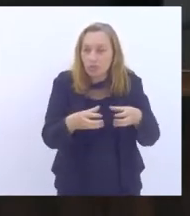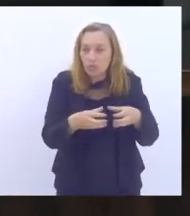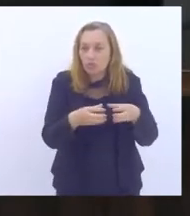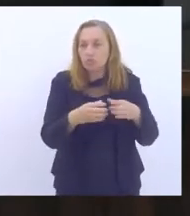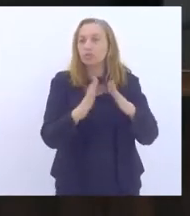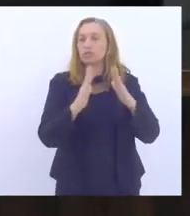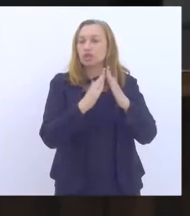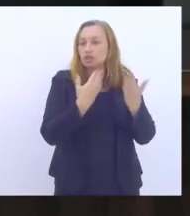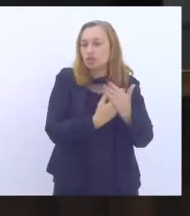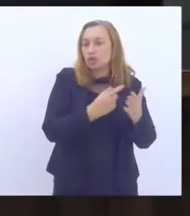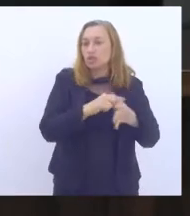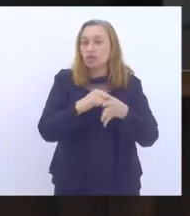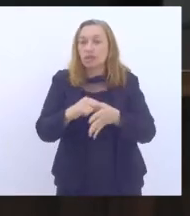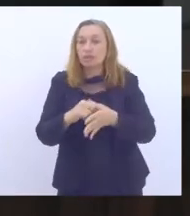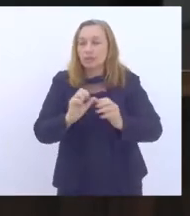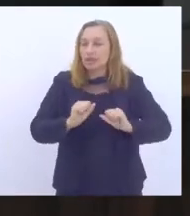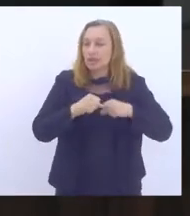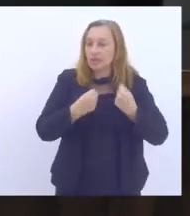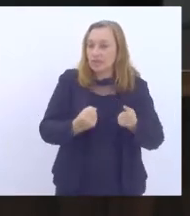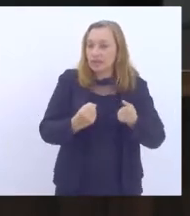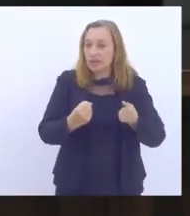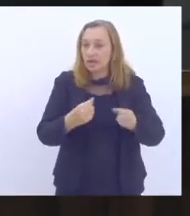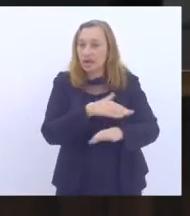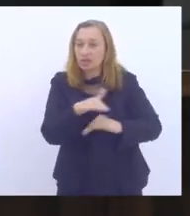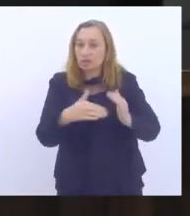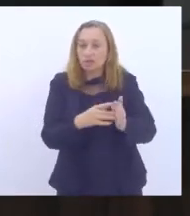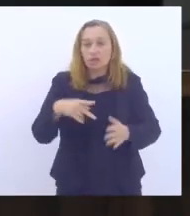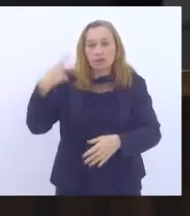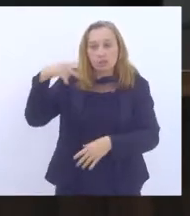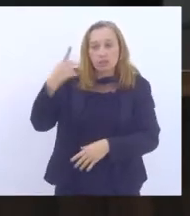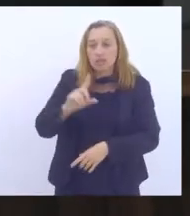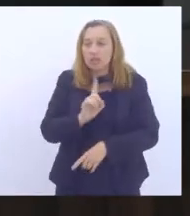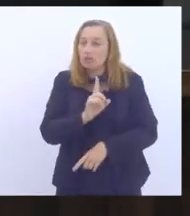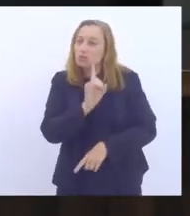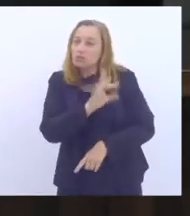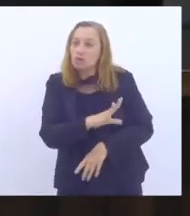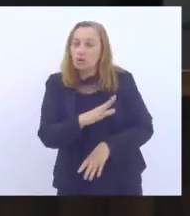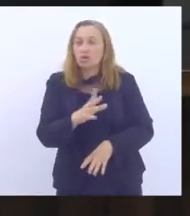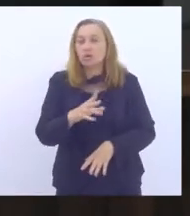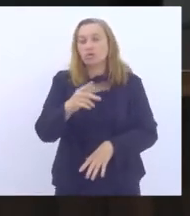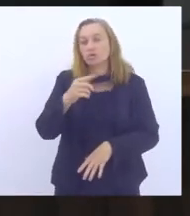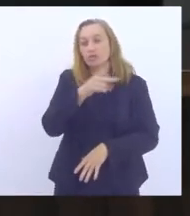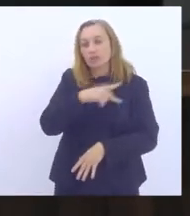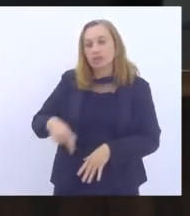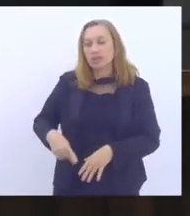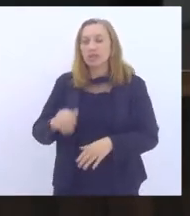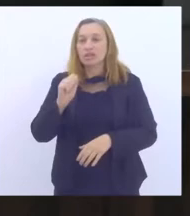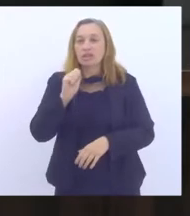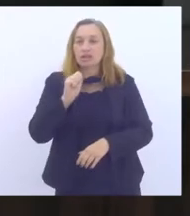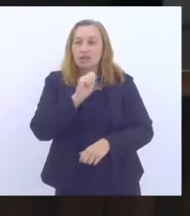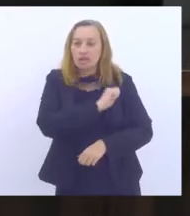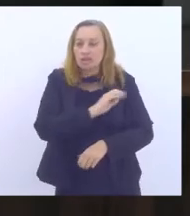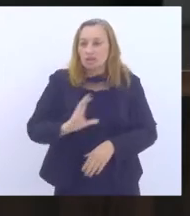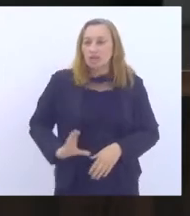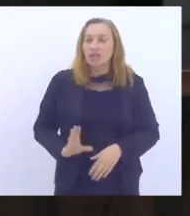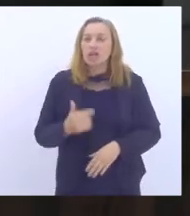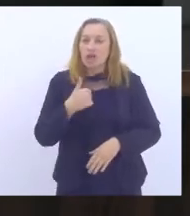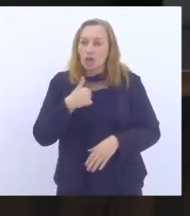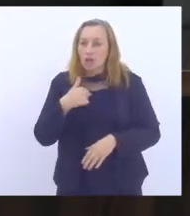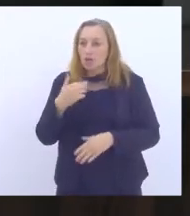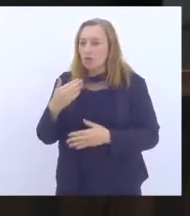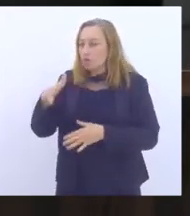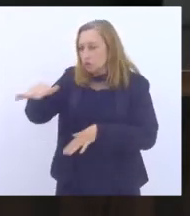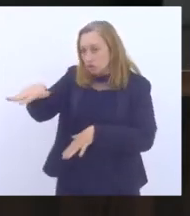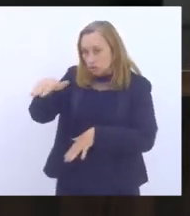tem que possa defender uma posição da assembleia e não do presidente André Ceciliano então eu vou fazer chegar